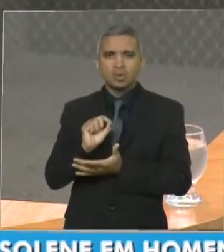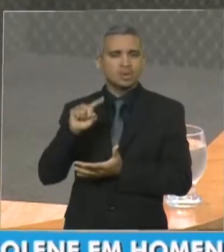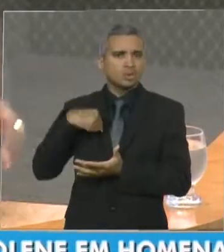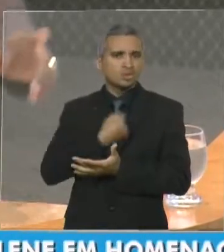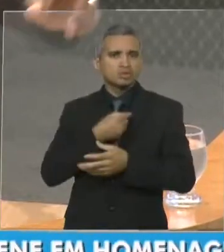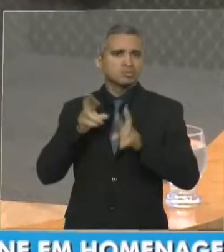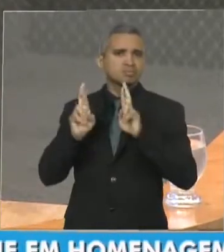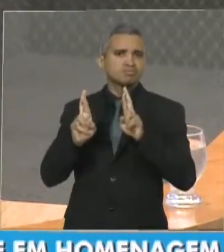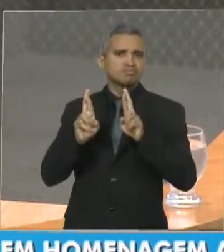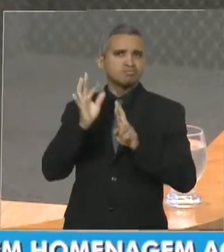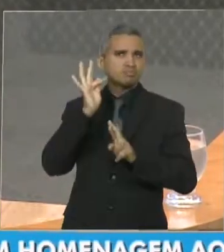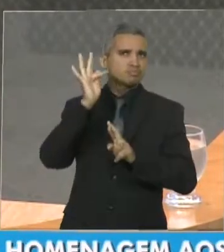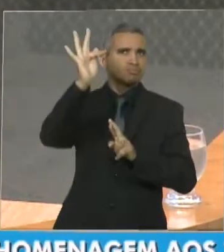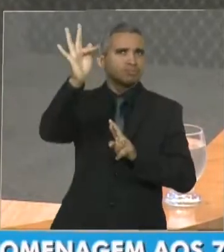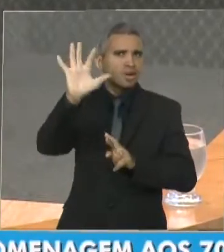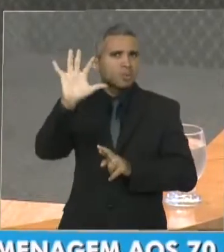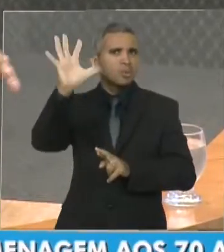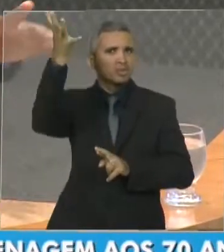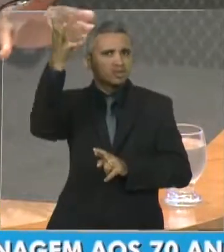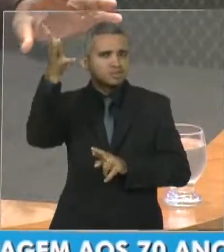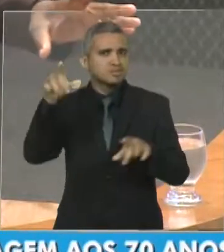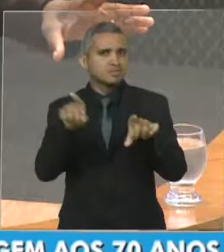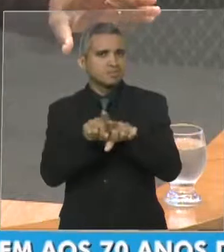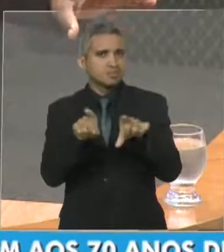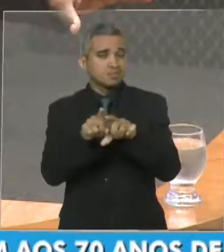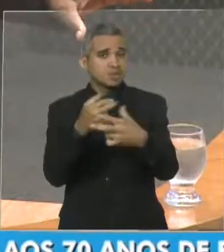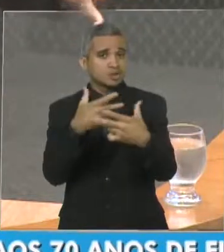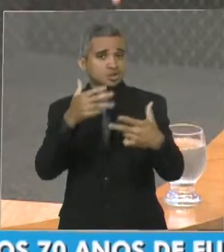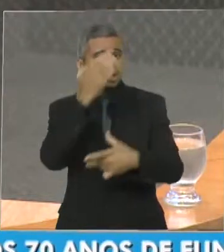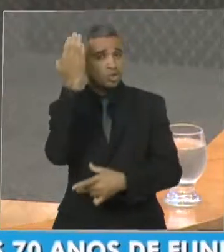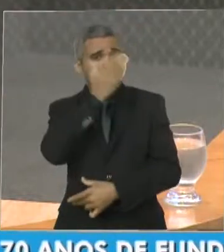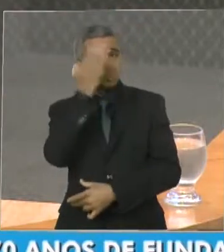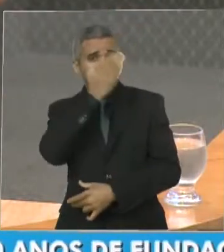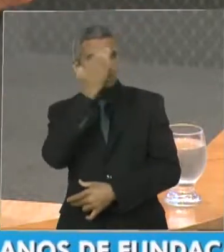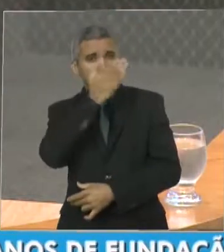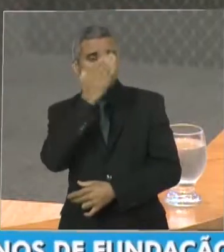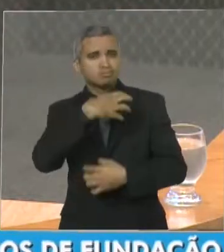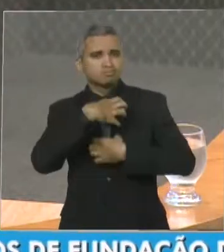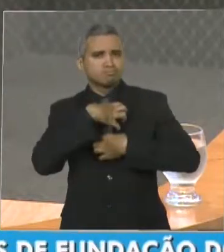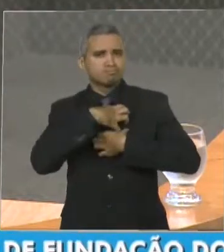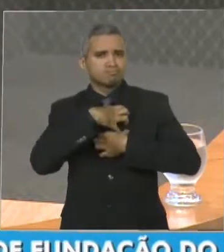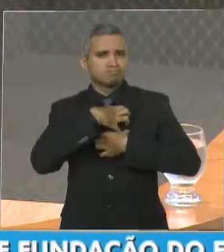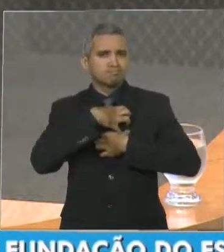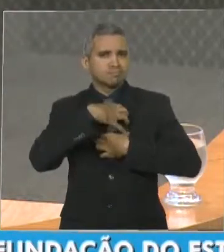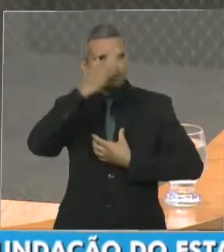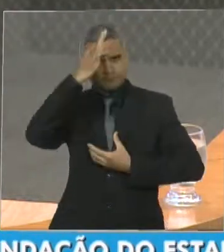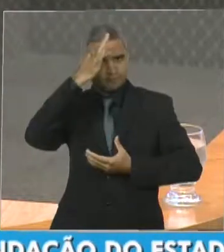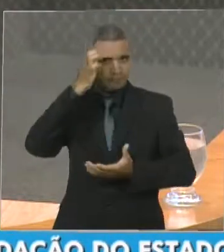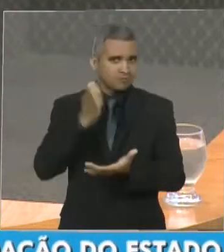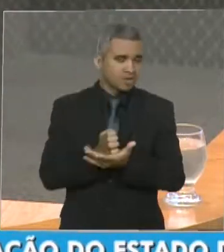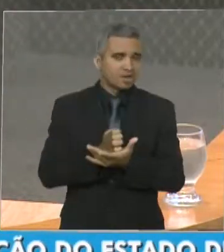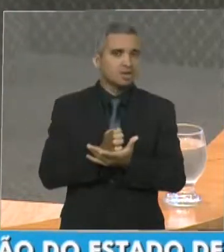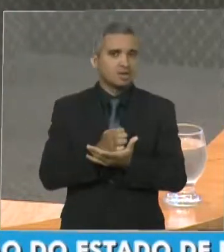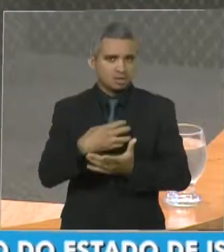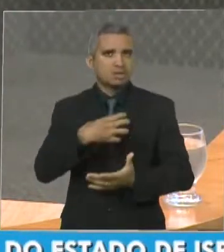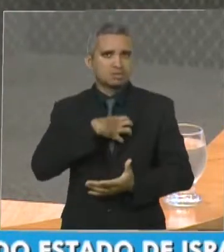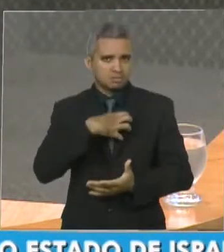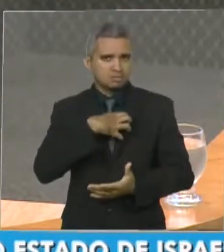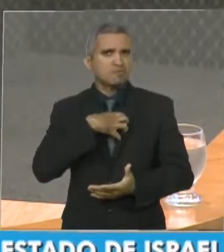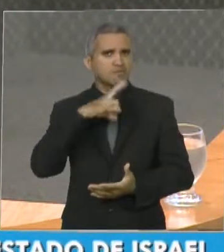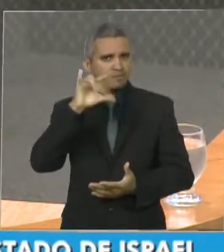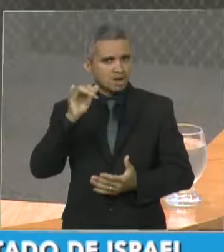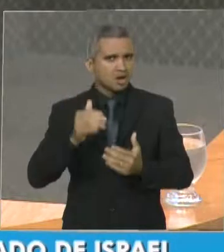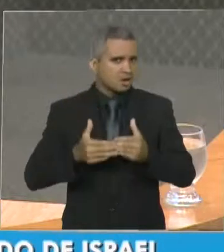a convicção de coisas que não se veem. Isso tudo que estou falando, nós não estamos vendo aqui agora. Mas, pelos olhos da fé, nós já